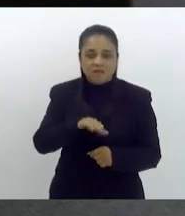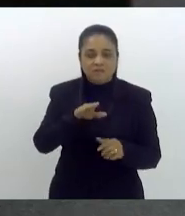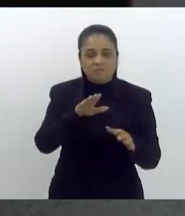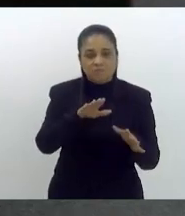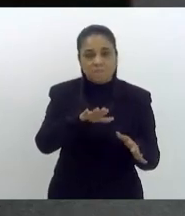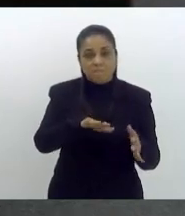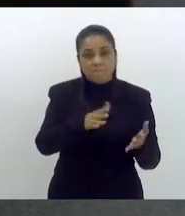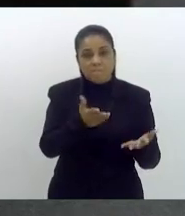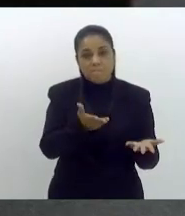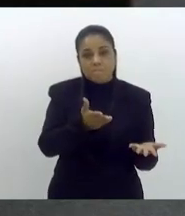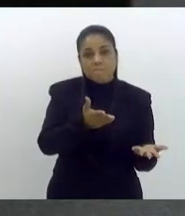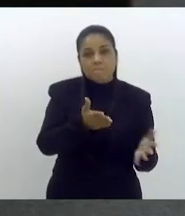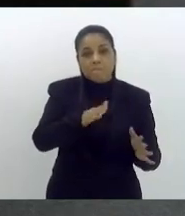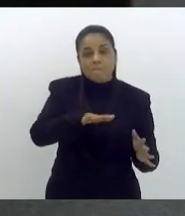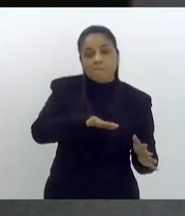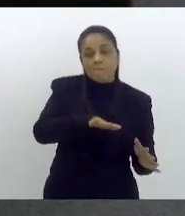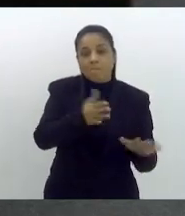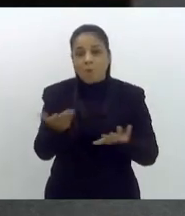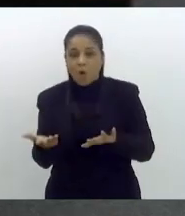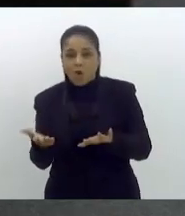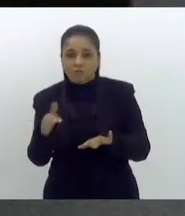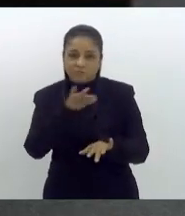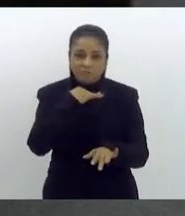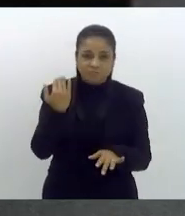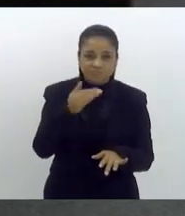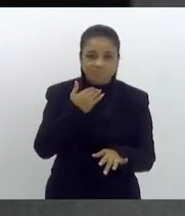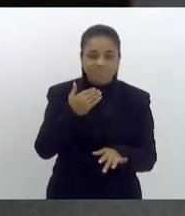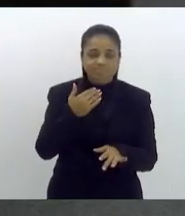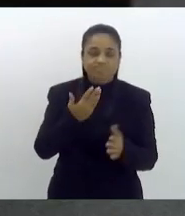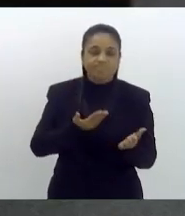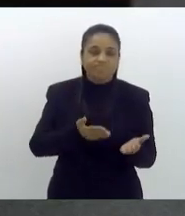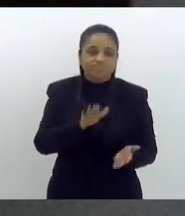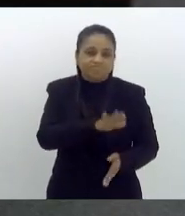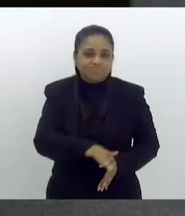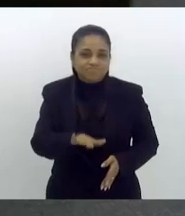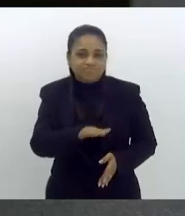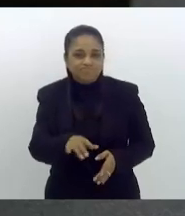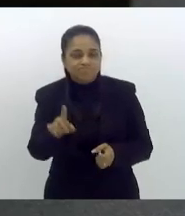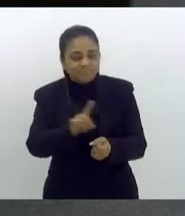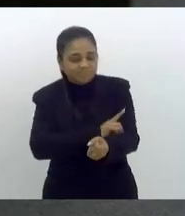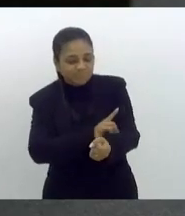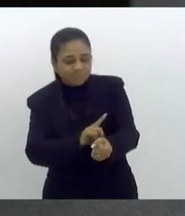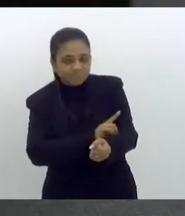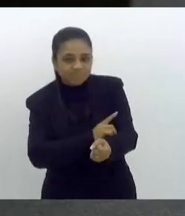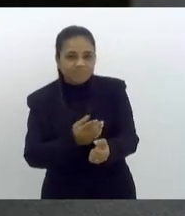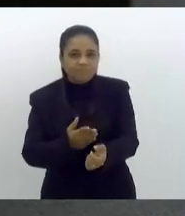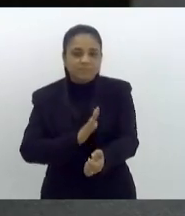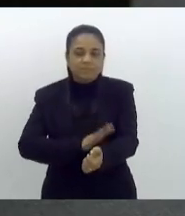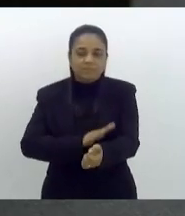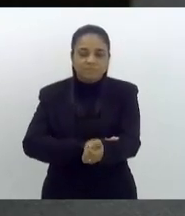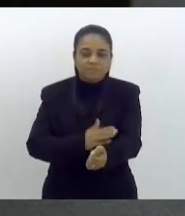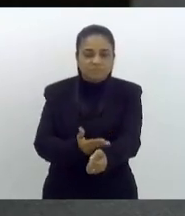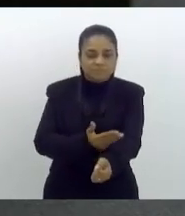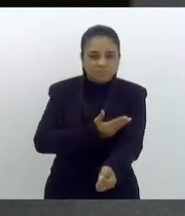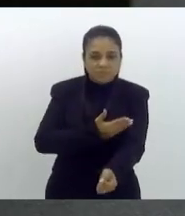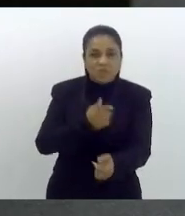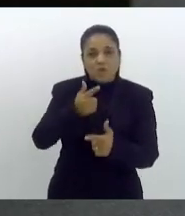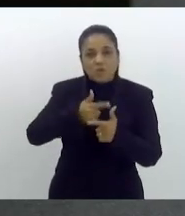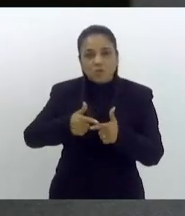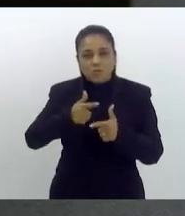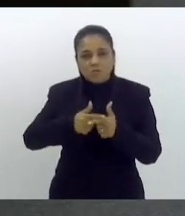nosso país por contas de doenças como diabetes e Hipertensão problemas renais